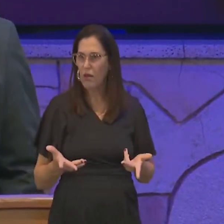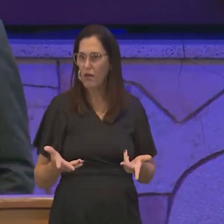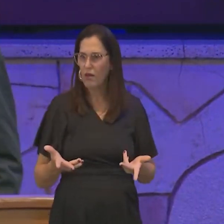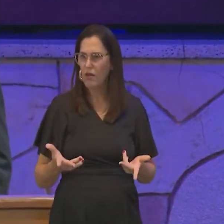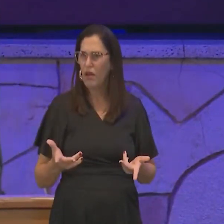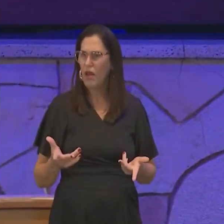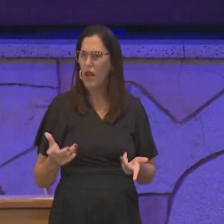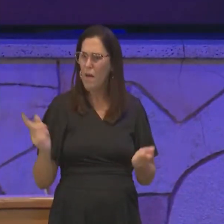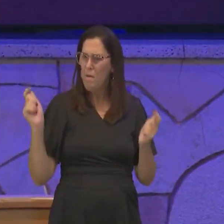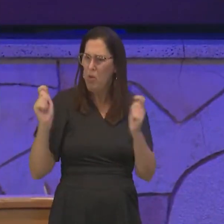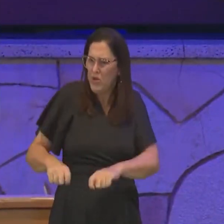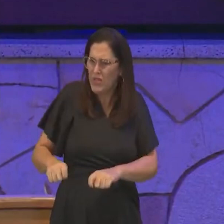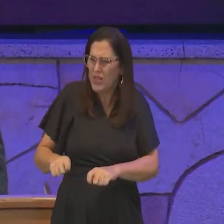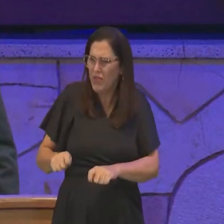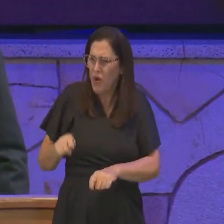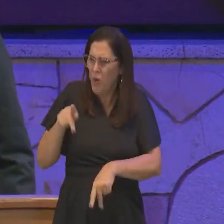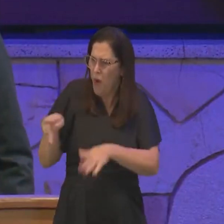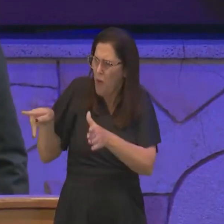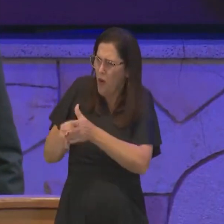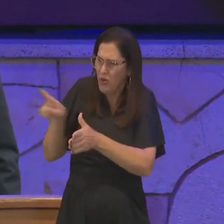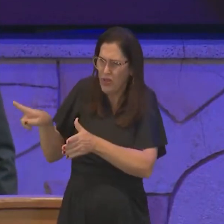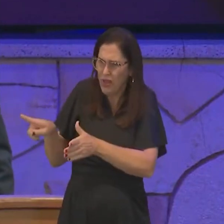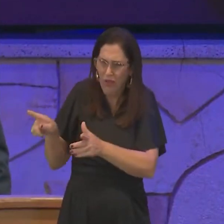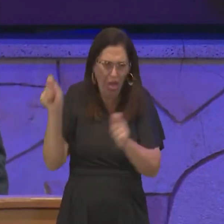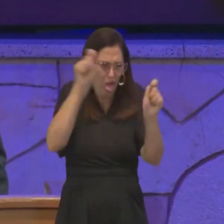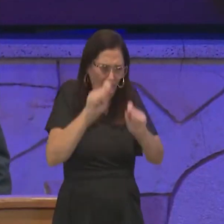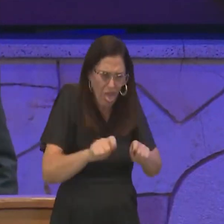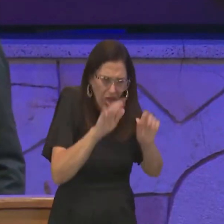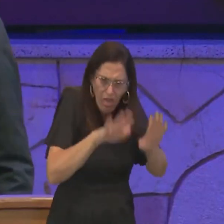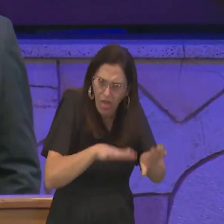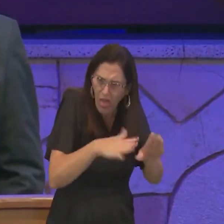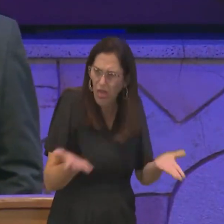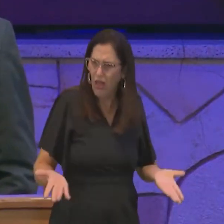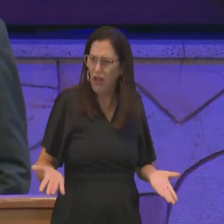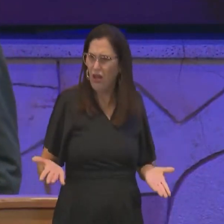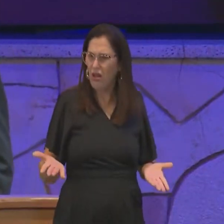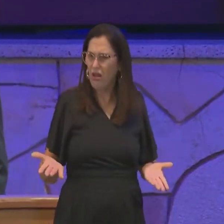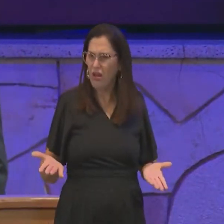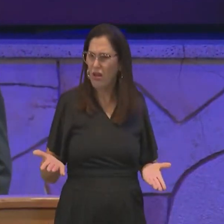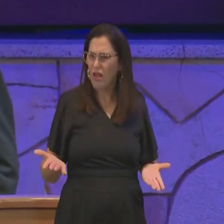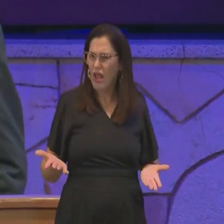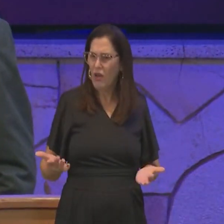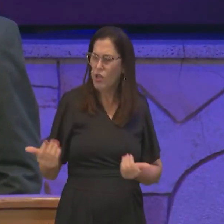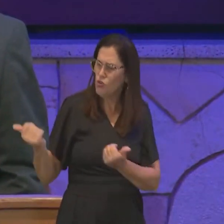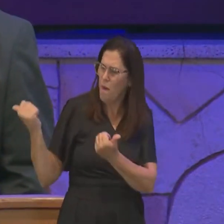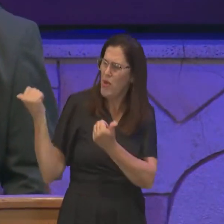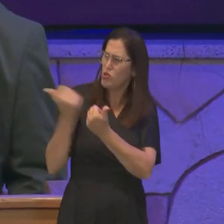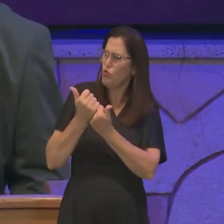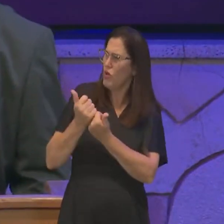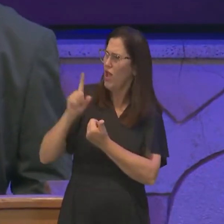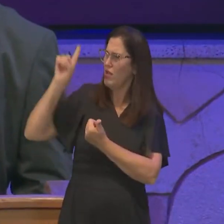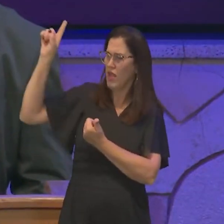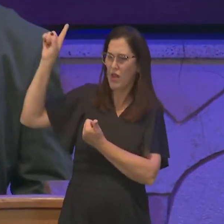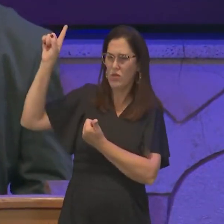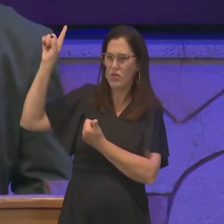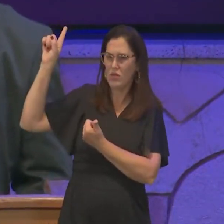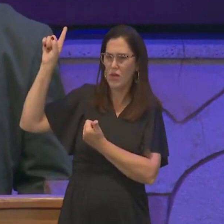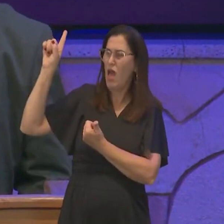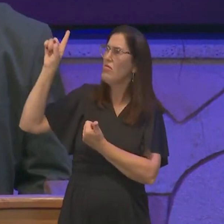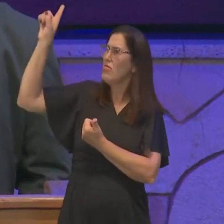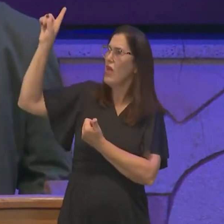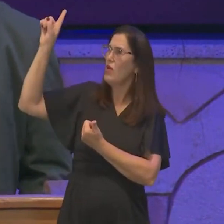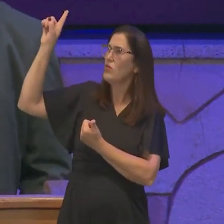possível o povo de Deus se tornar idólatra? Idolatria é tudo aquilo que ocupa o lugar de Deus, ao invés de ser Deus